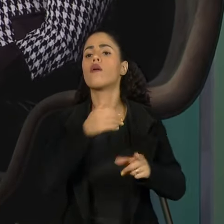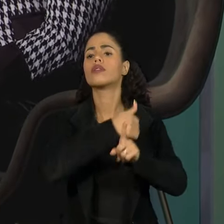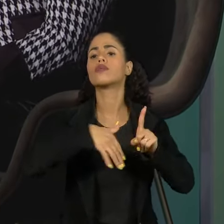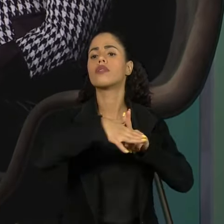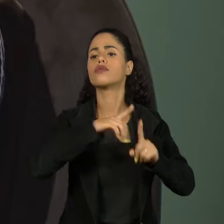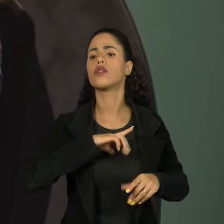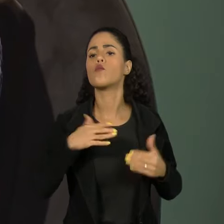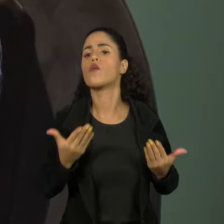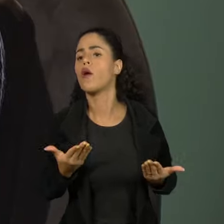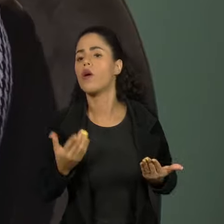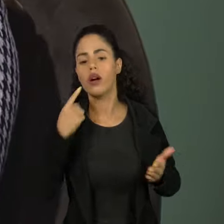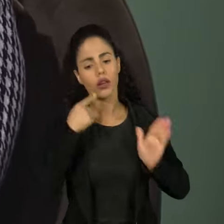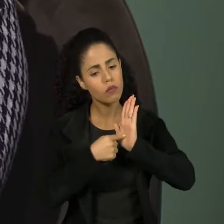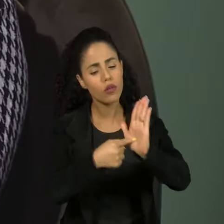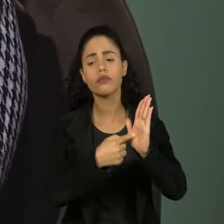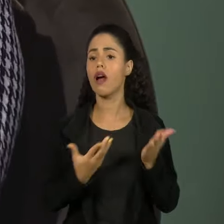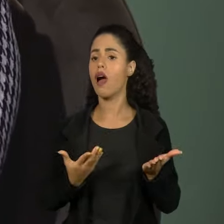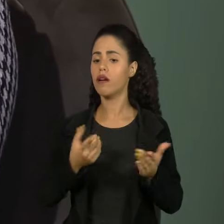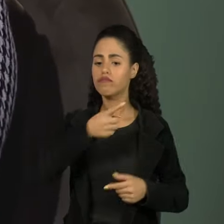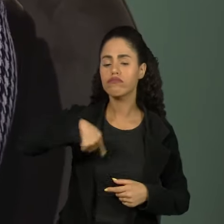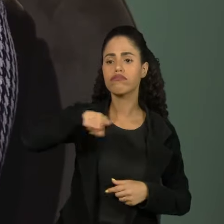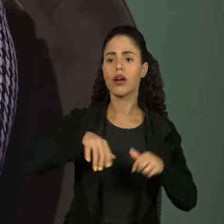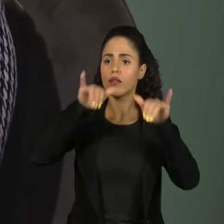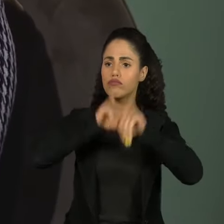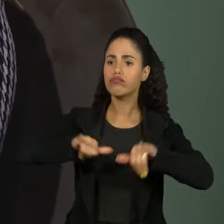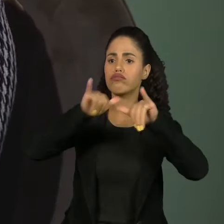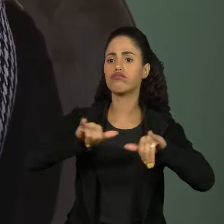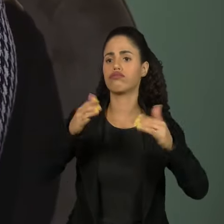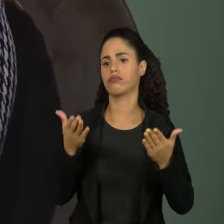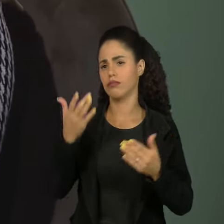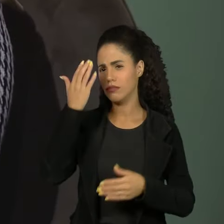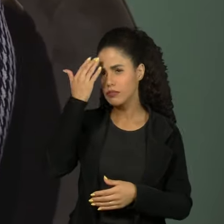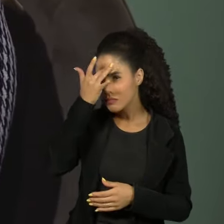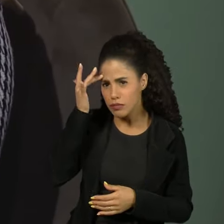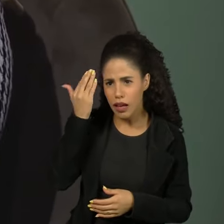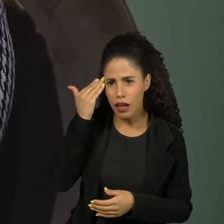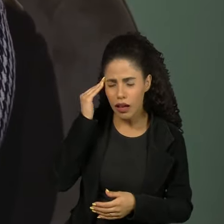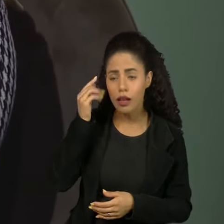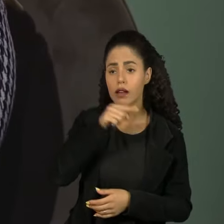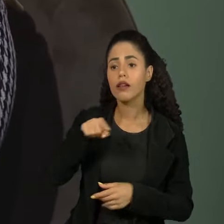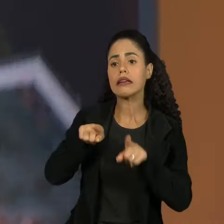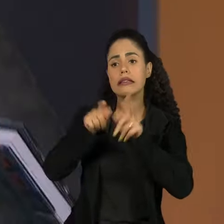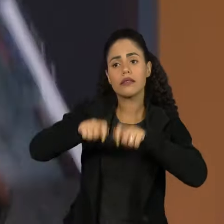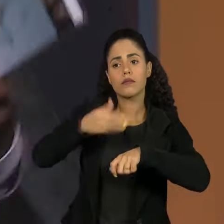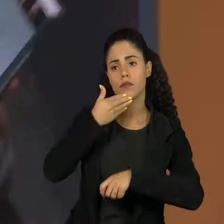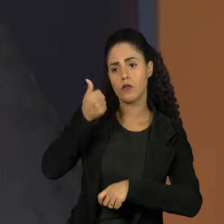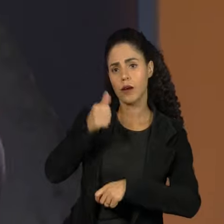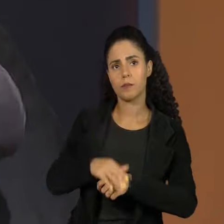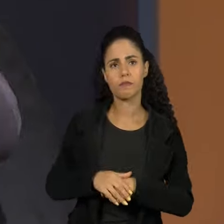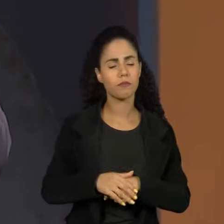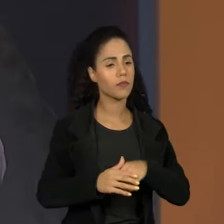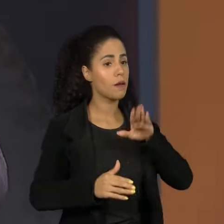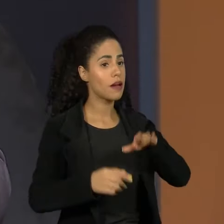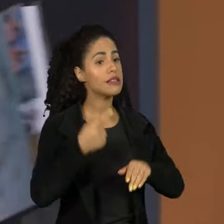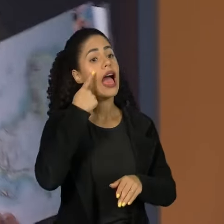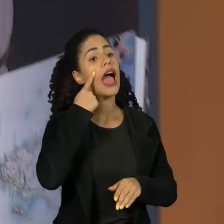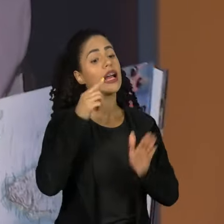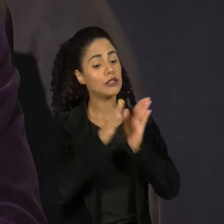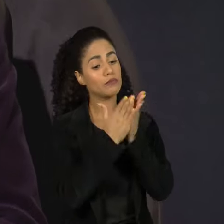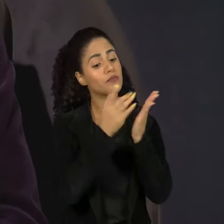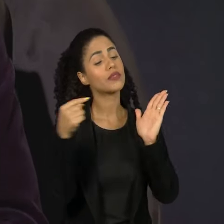ter? E comparar com o que já é atual, que já está todo mundo acomodado e que pode sim melhorar. Mas agora eu quero falar disso daqui,